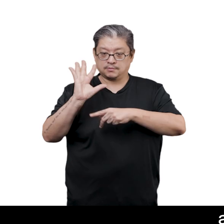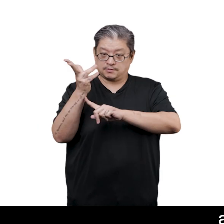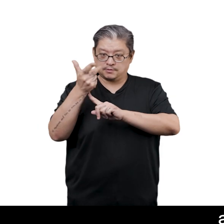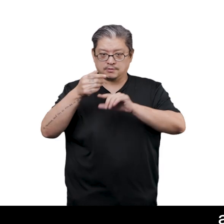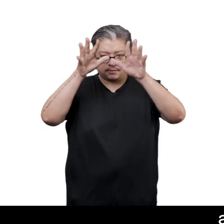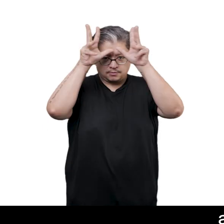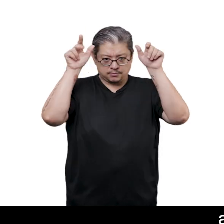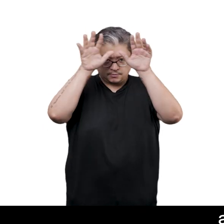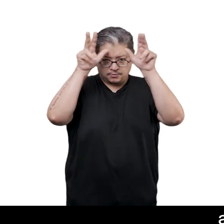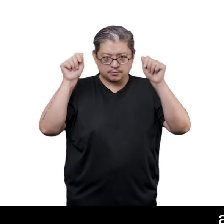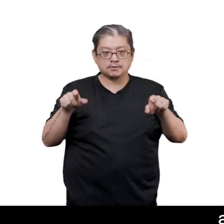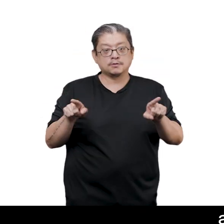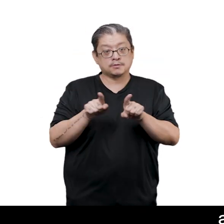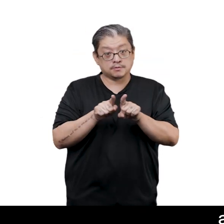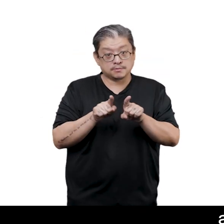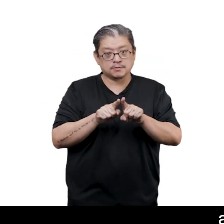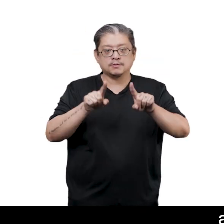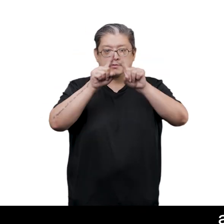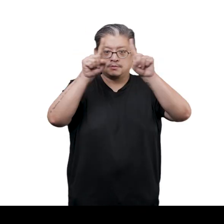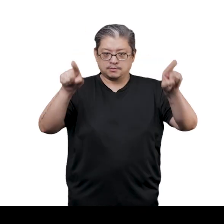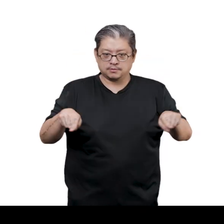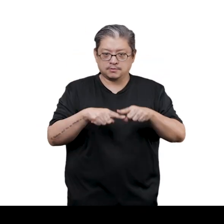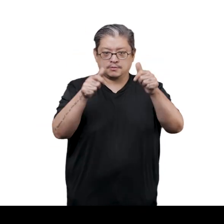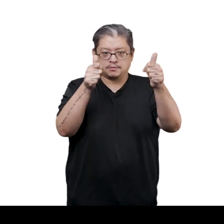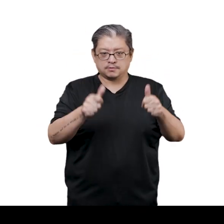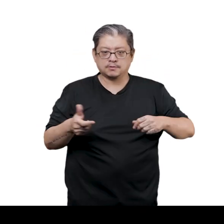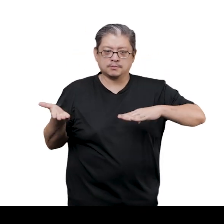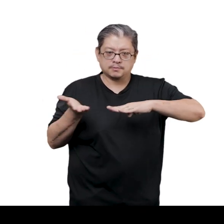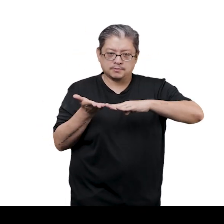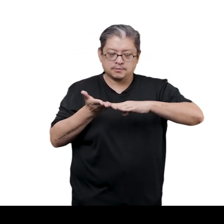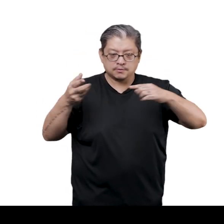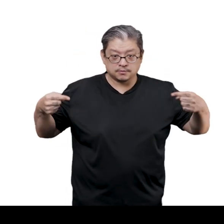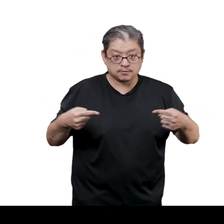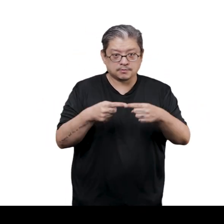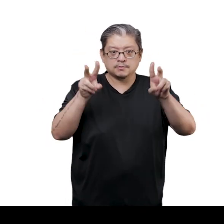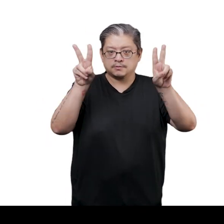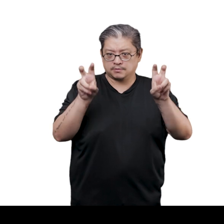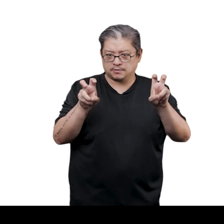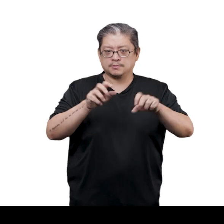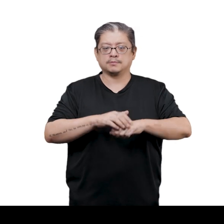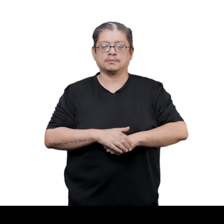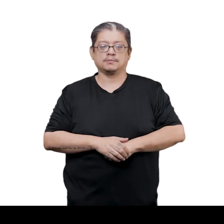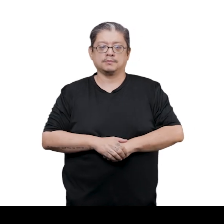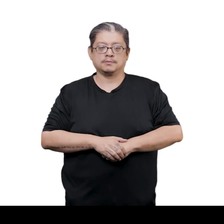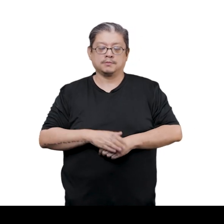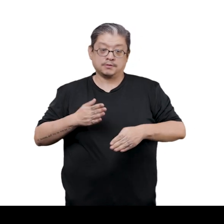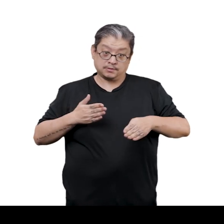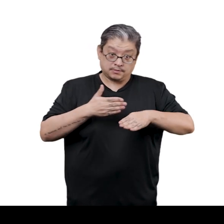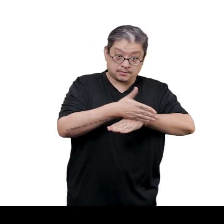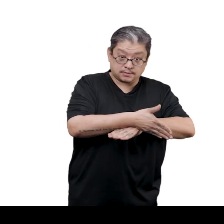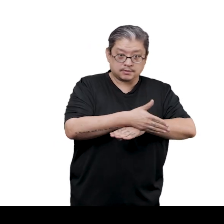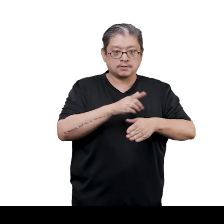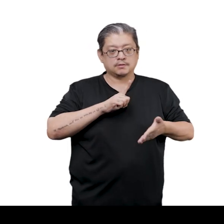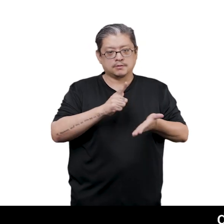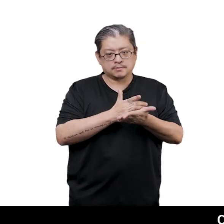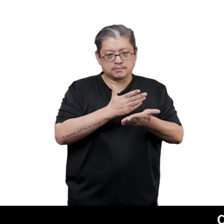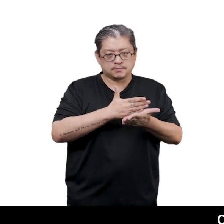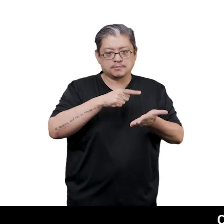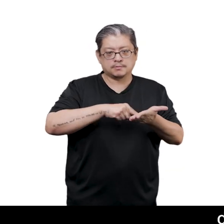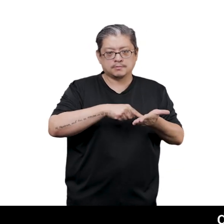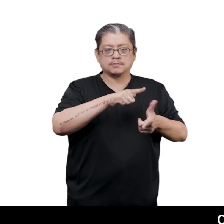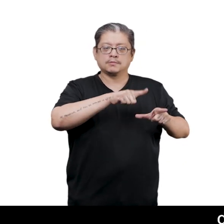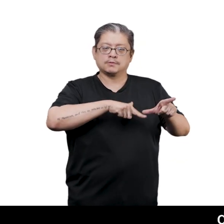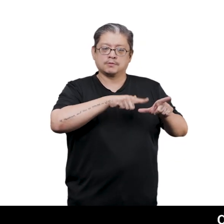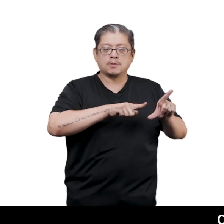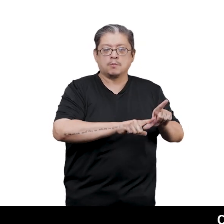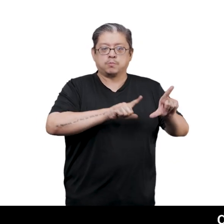de obras contemporâneas relacionadas ao tema. Na entrada da galeria, há um caderno em fonte ampliada das